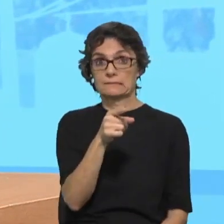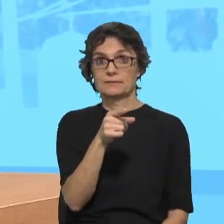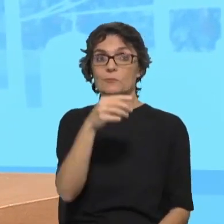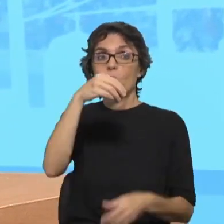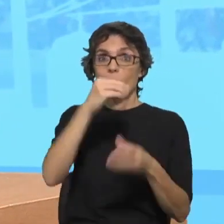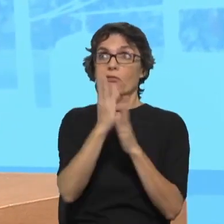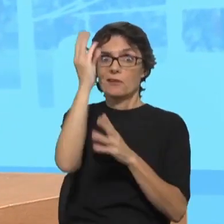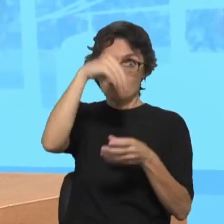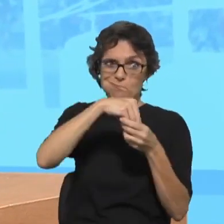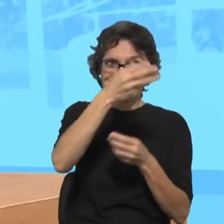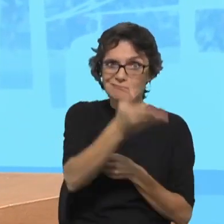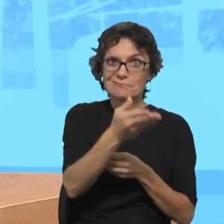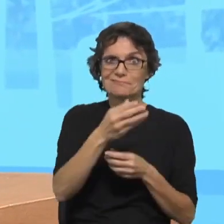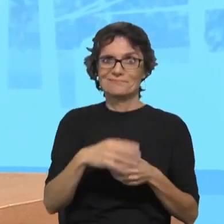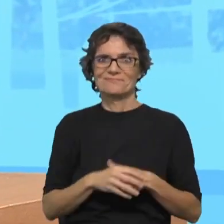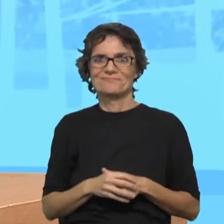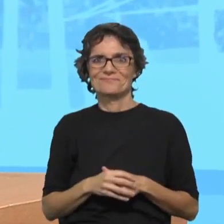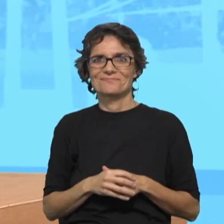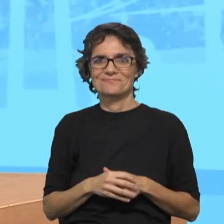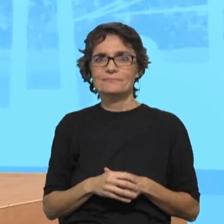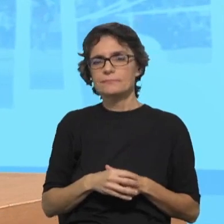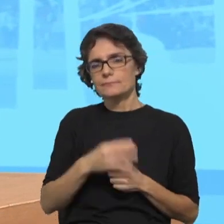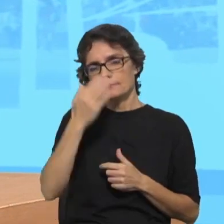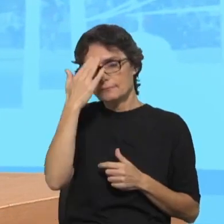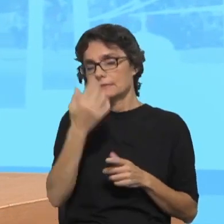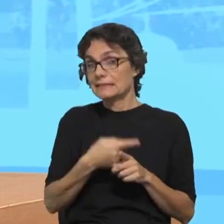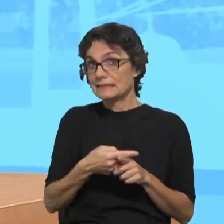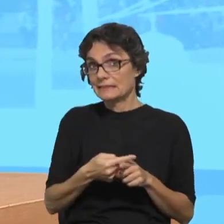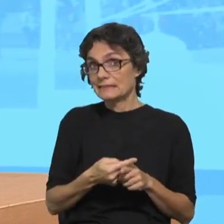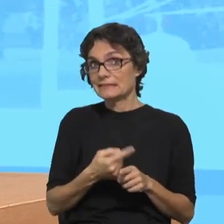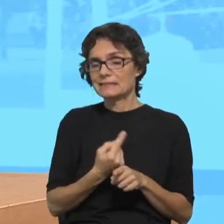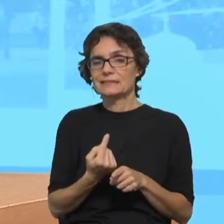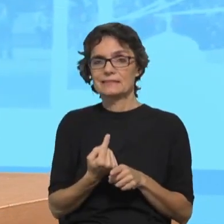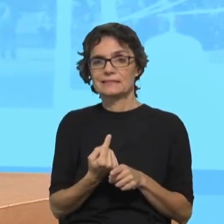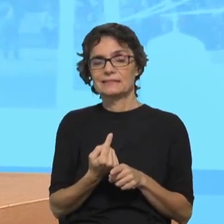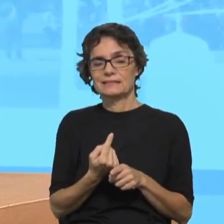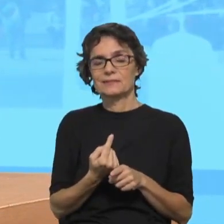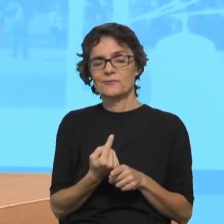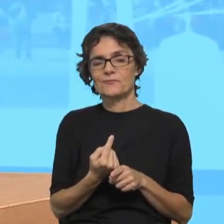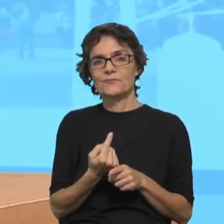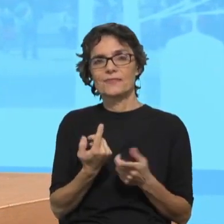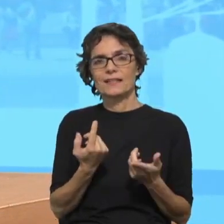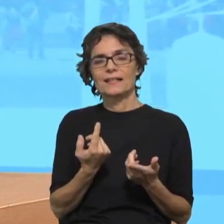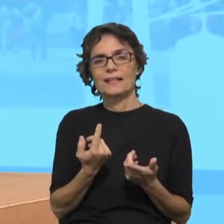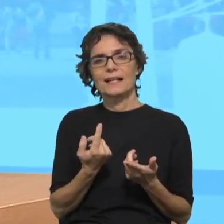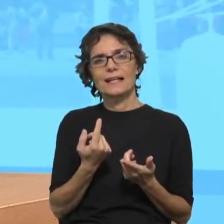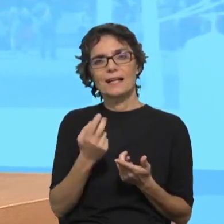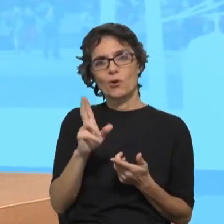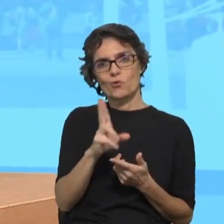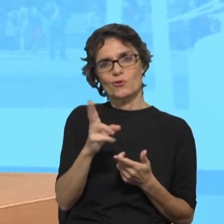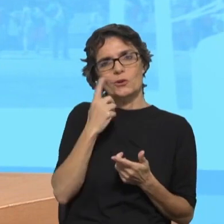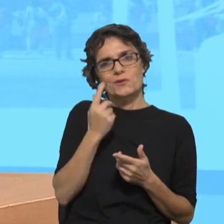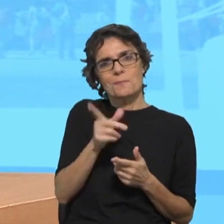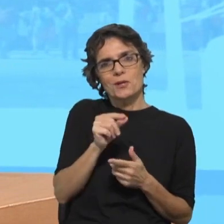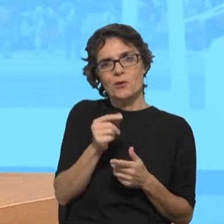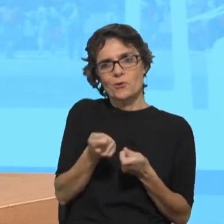dentro. E portanto eu achei que era interessante porque há ainda coisas a saber sobre os bastidores das jornadas. E o David Lopes,